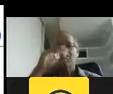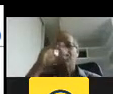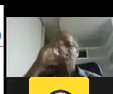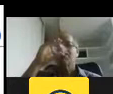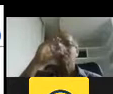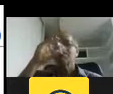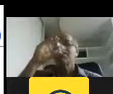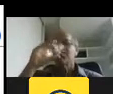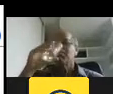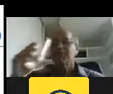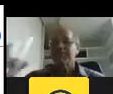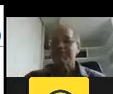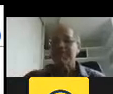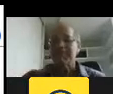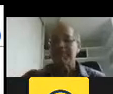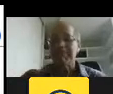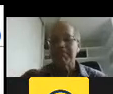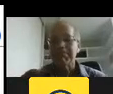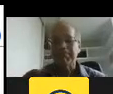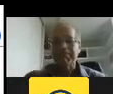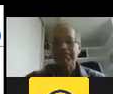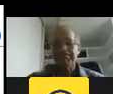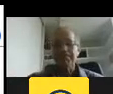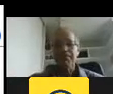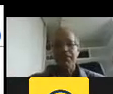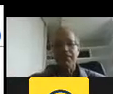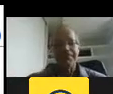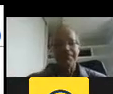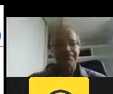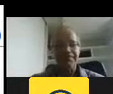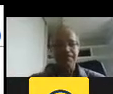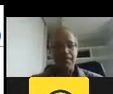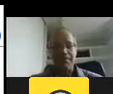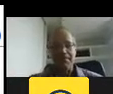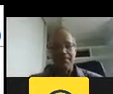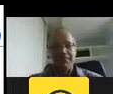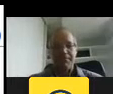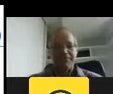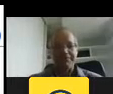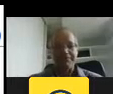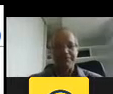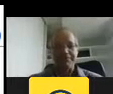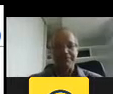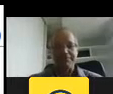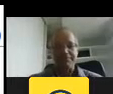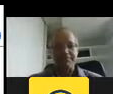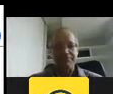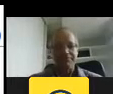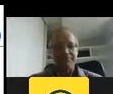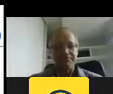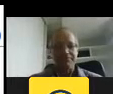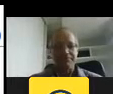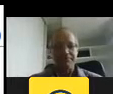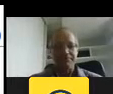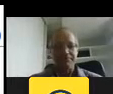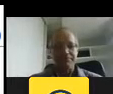né? A Denise vai falar um pouquinho para a gente sobre o trabalho dela, que é o projeto político-pedagógico como travessia para a politecnia nos